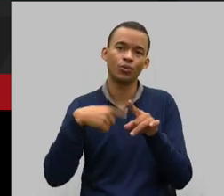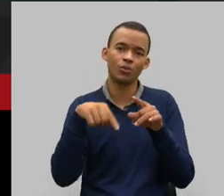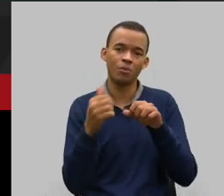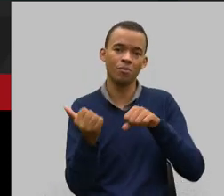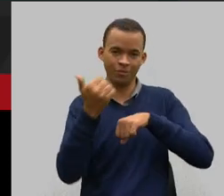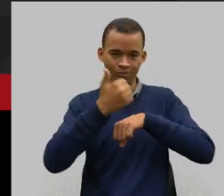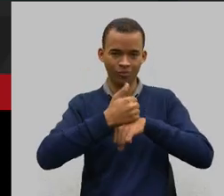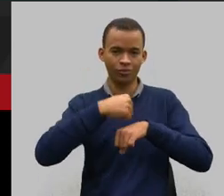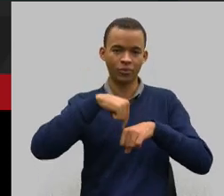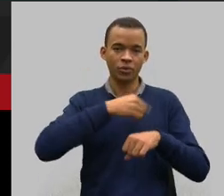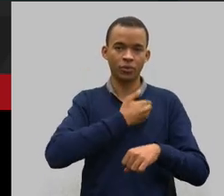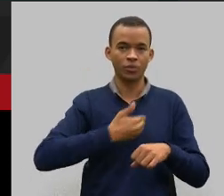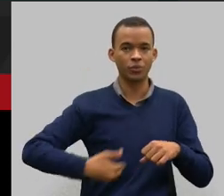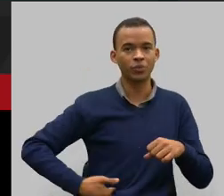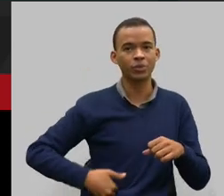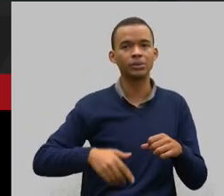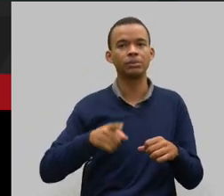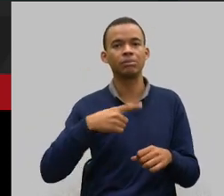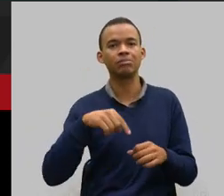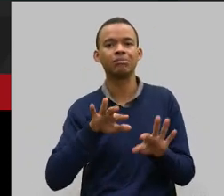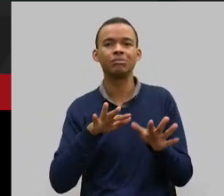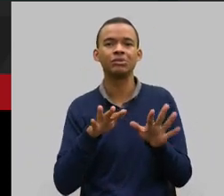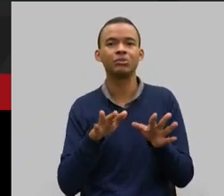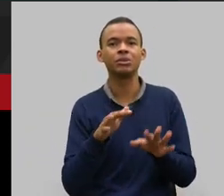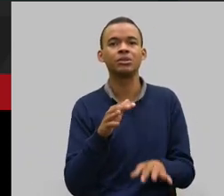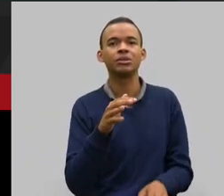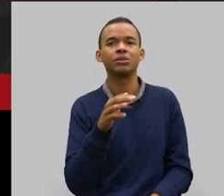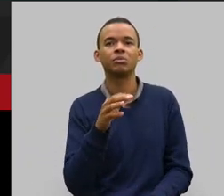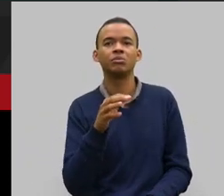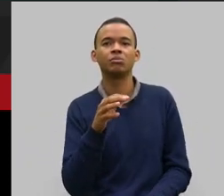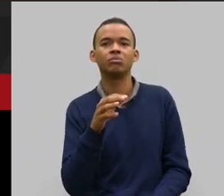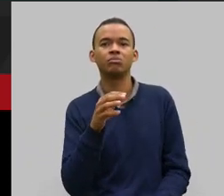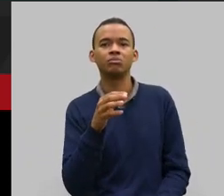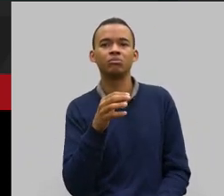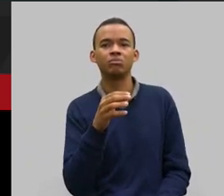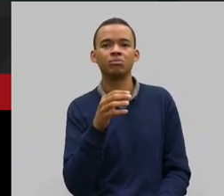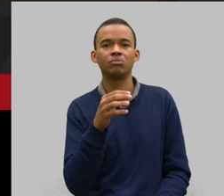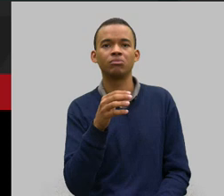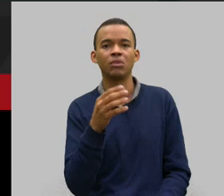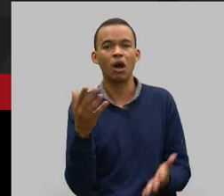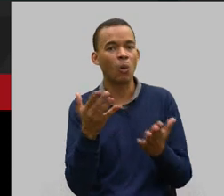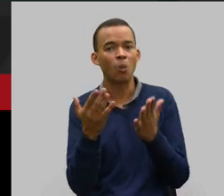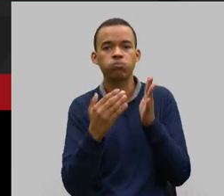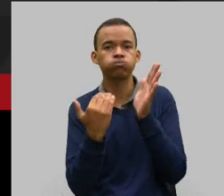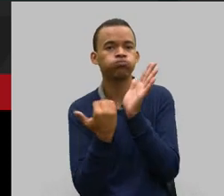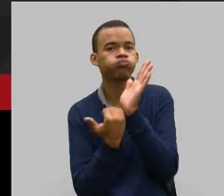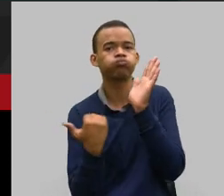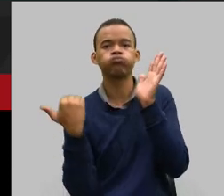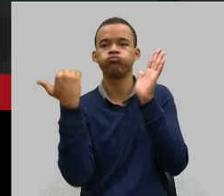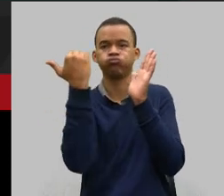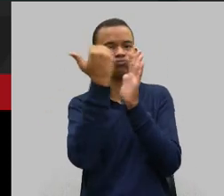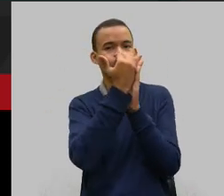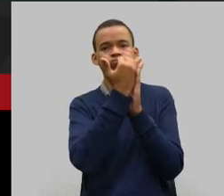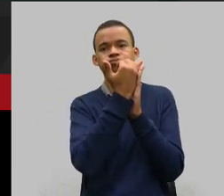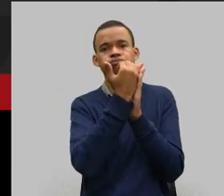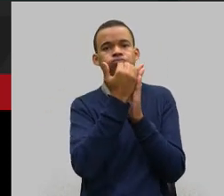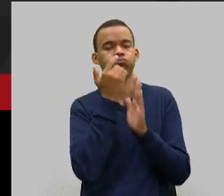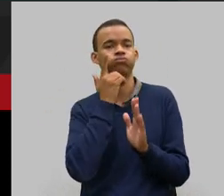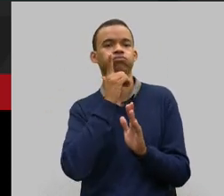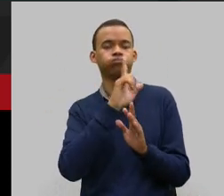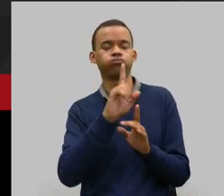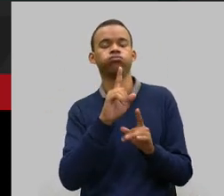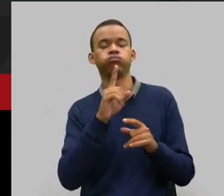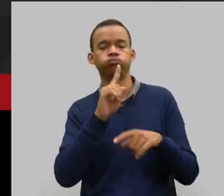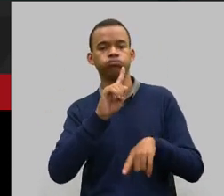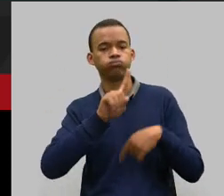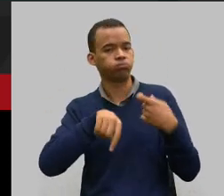milhões e agora temos 1.2 028 trilhão isso a gente